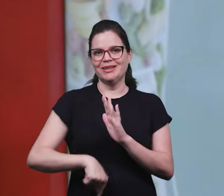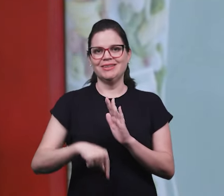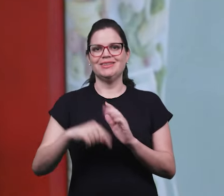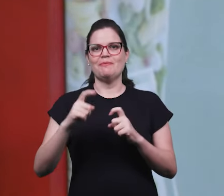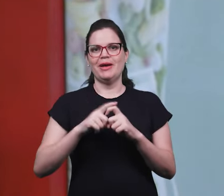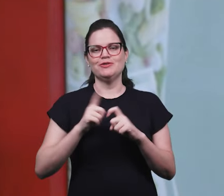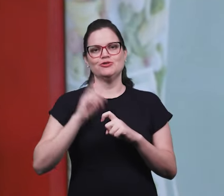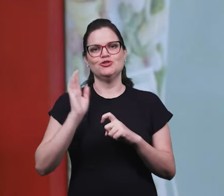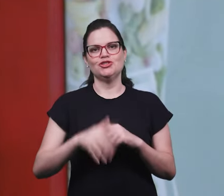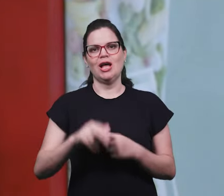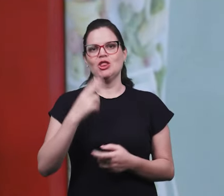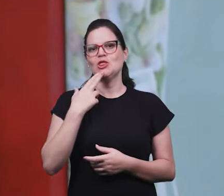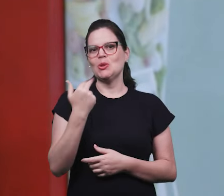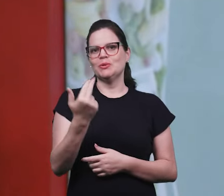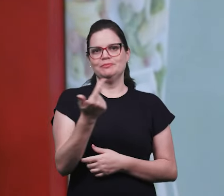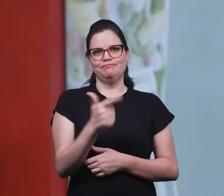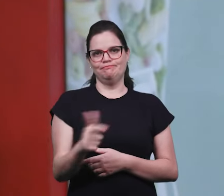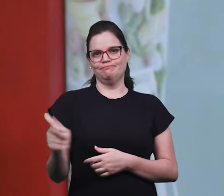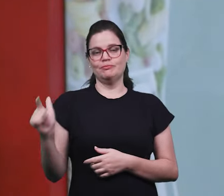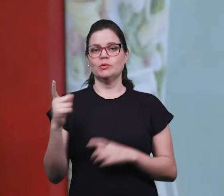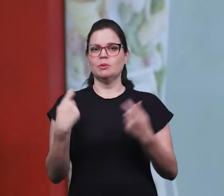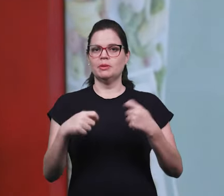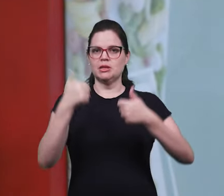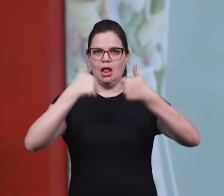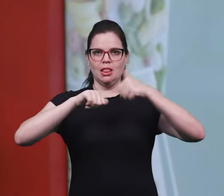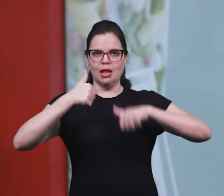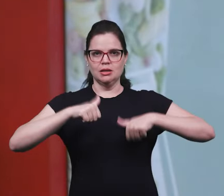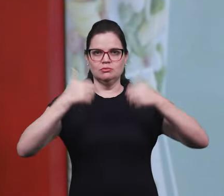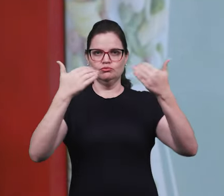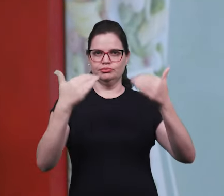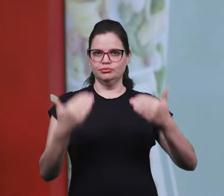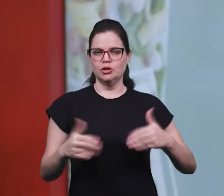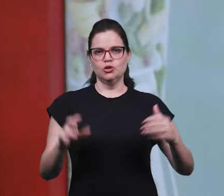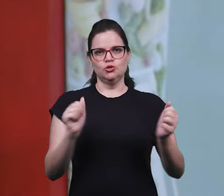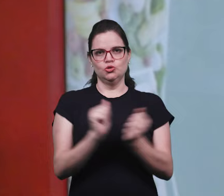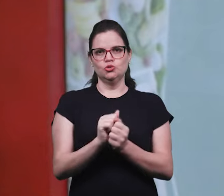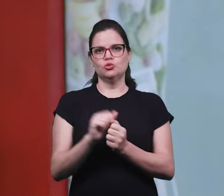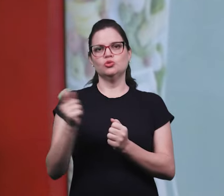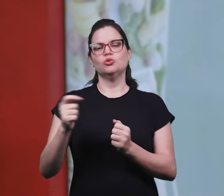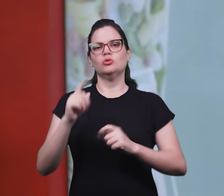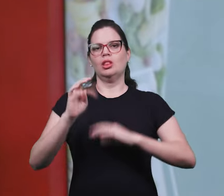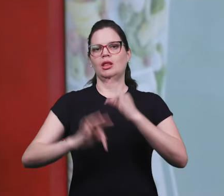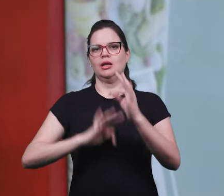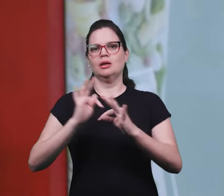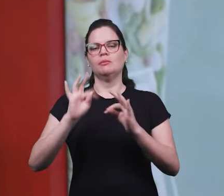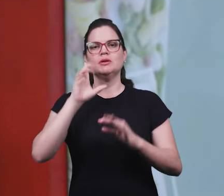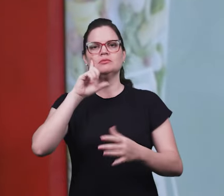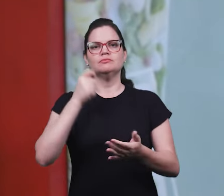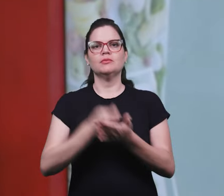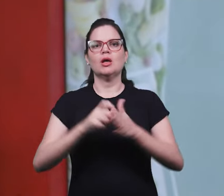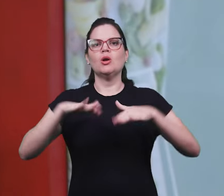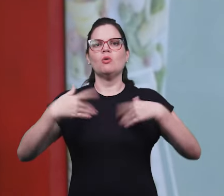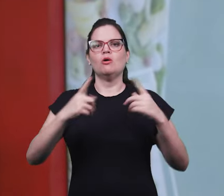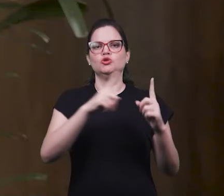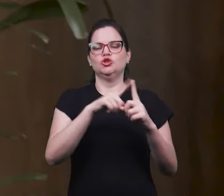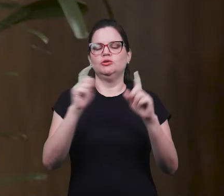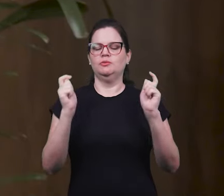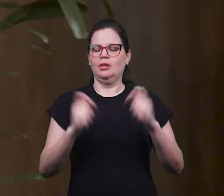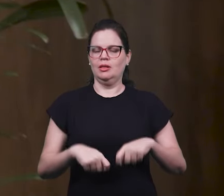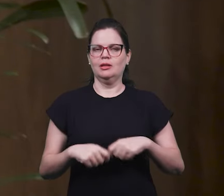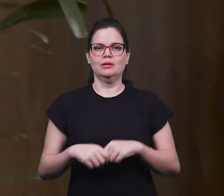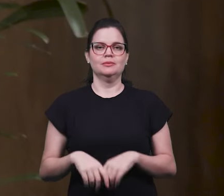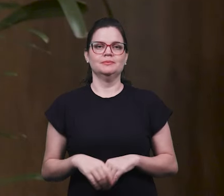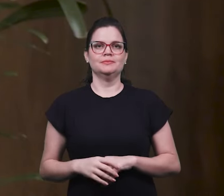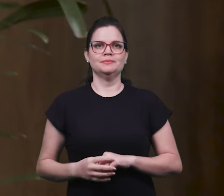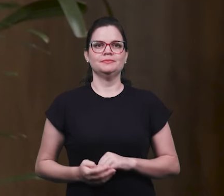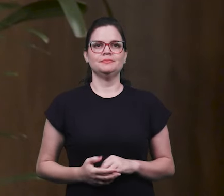fazer essa avaliação Para poder ter a melhor conduta junto também com a definição do tratamento muito bom e qual é o impacto